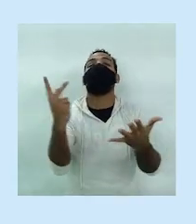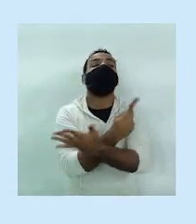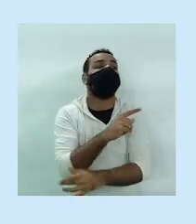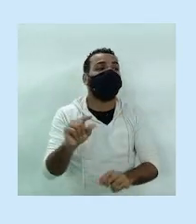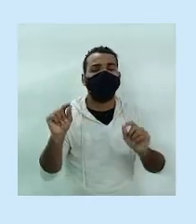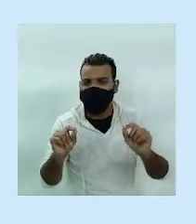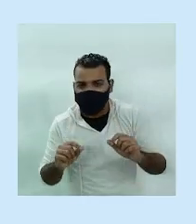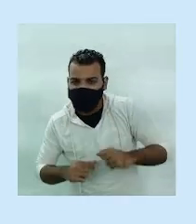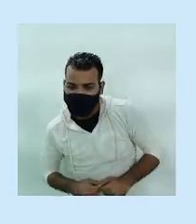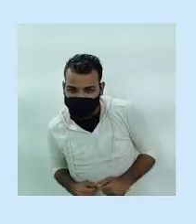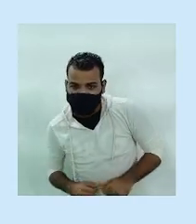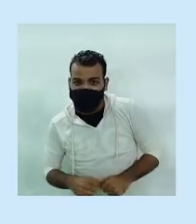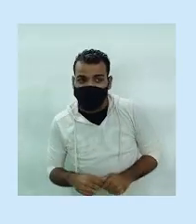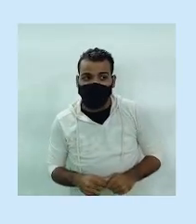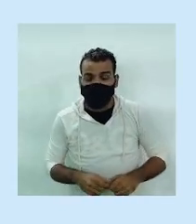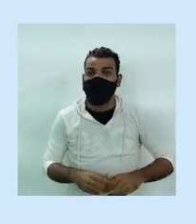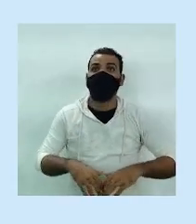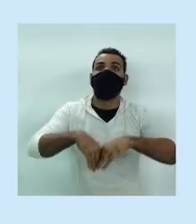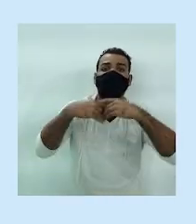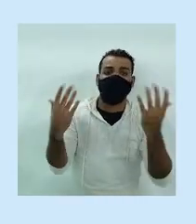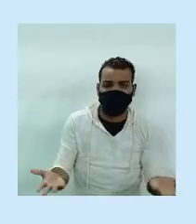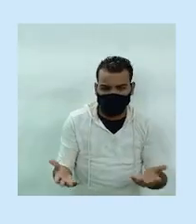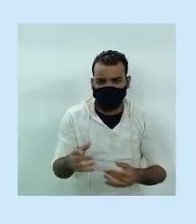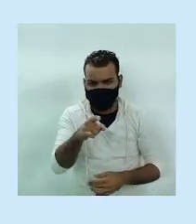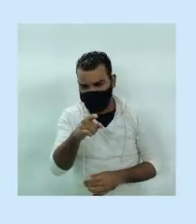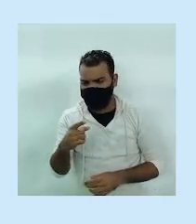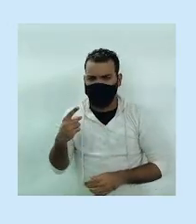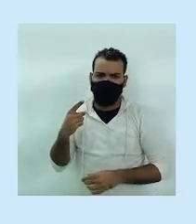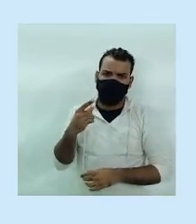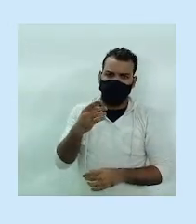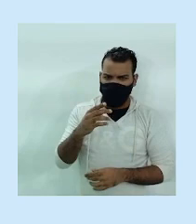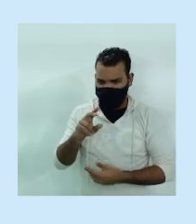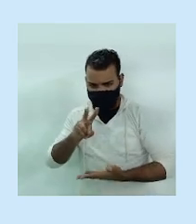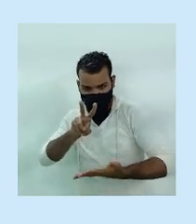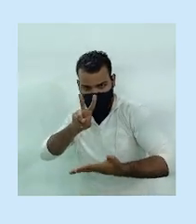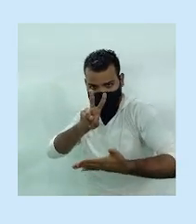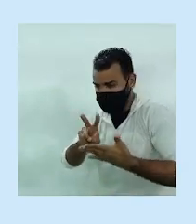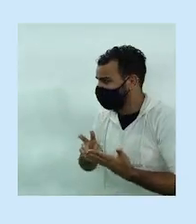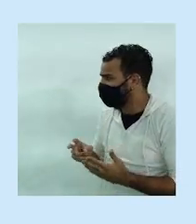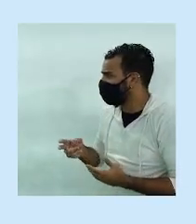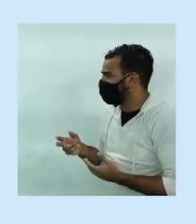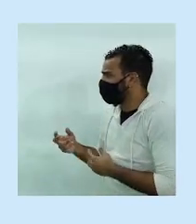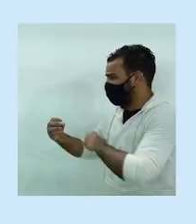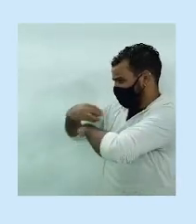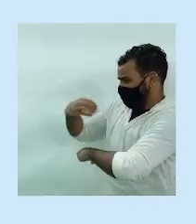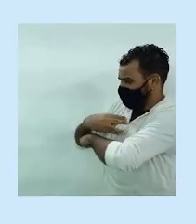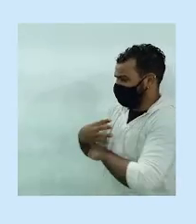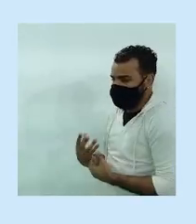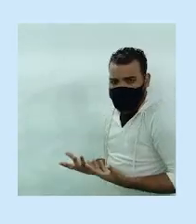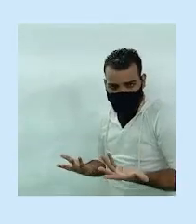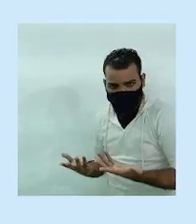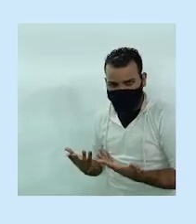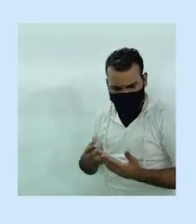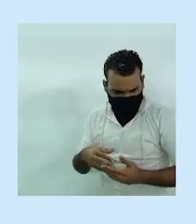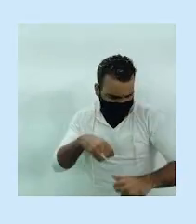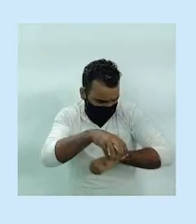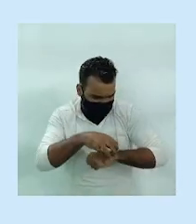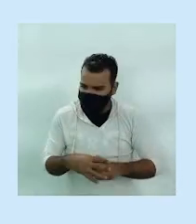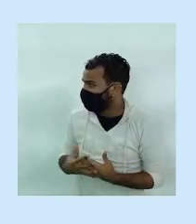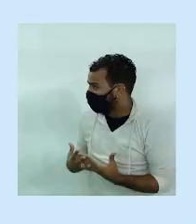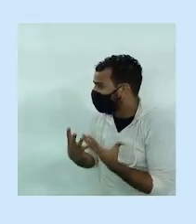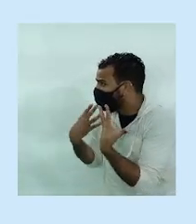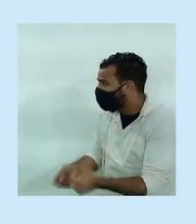Será que os nativos eles assimilaram sem resistência, de forma